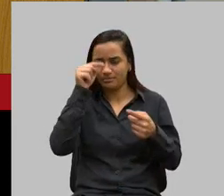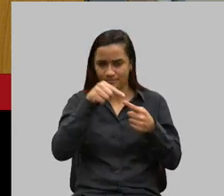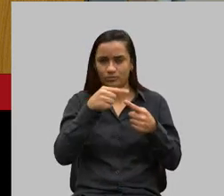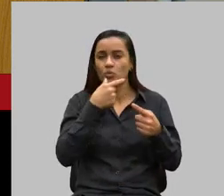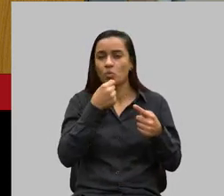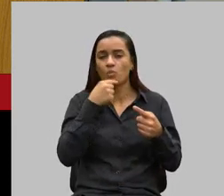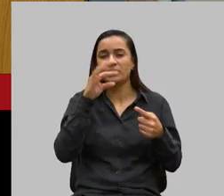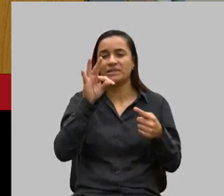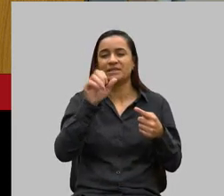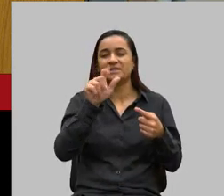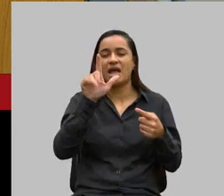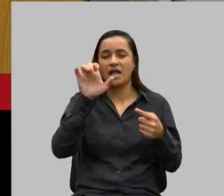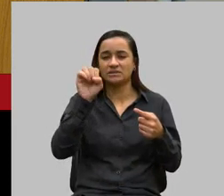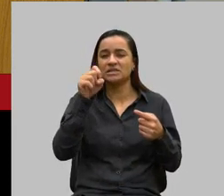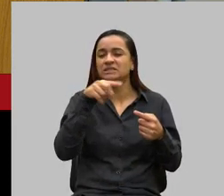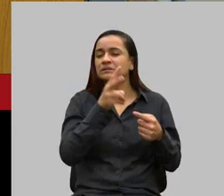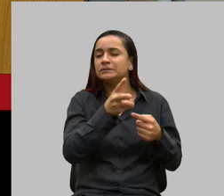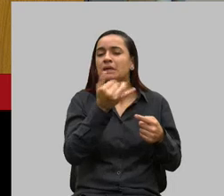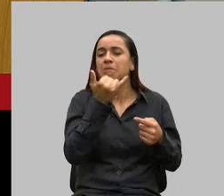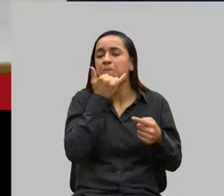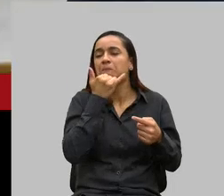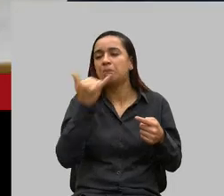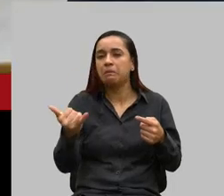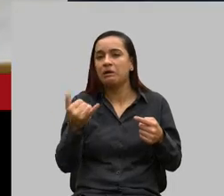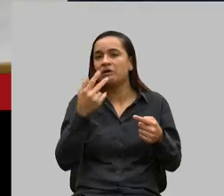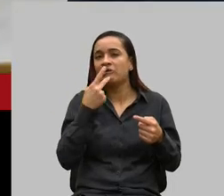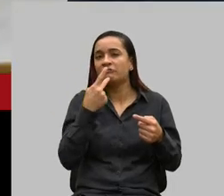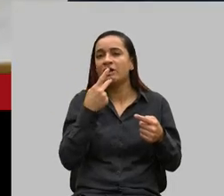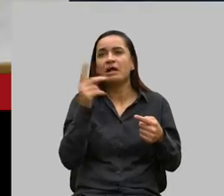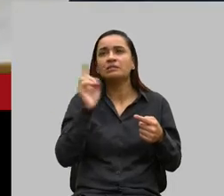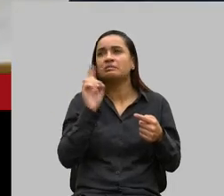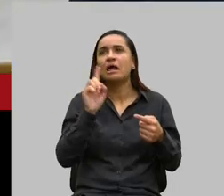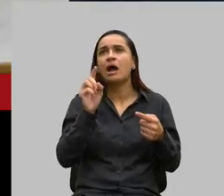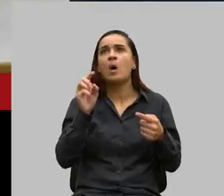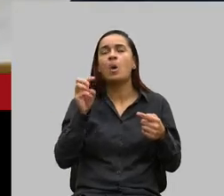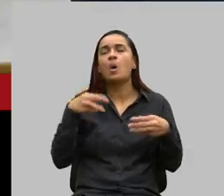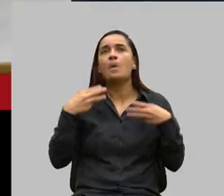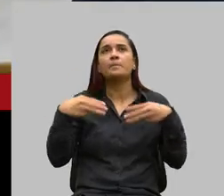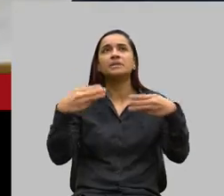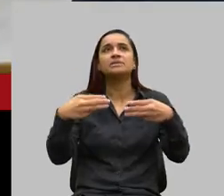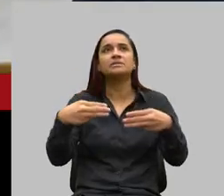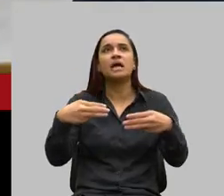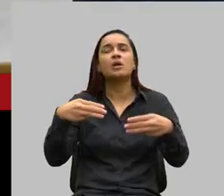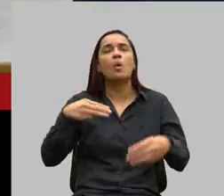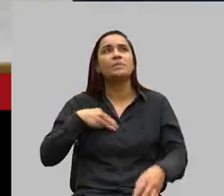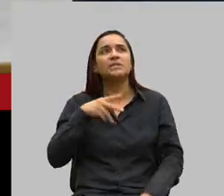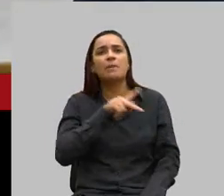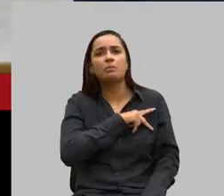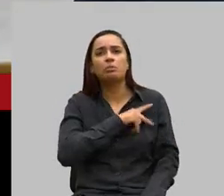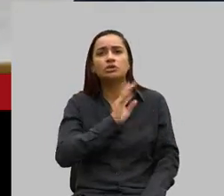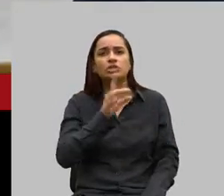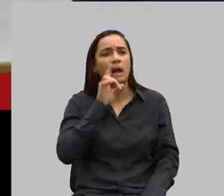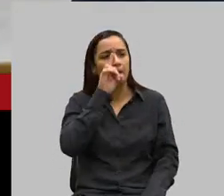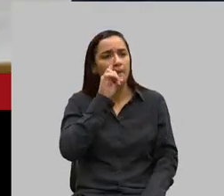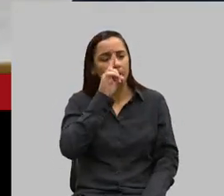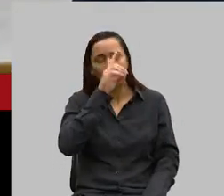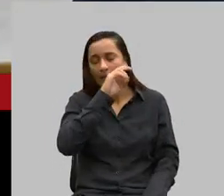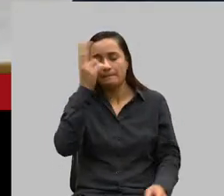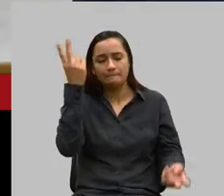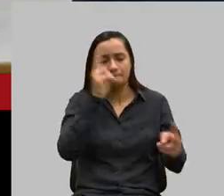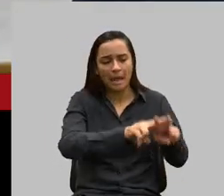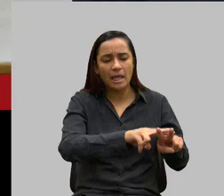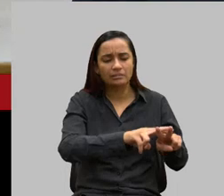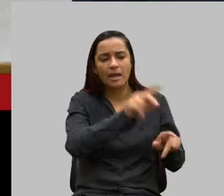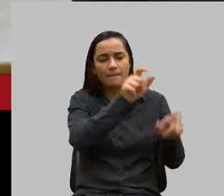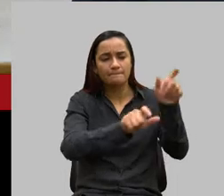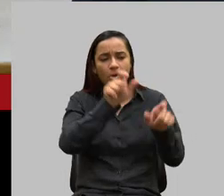outros eh ele pegou e falou não o Ministério Público eh tá começando até prender o povo do imã se não pegar os